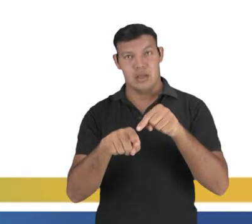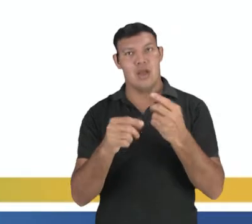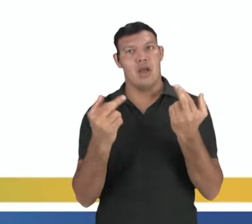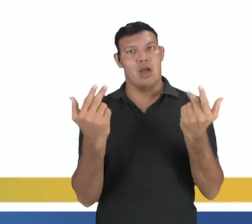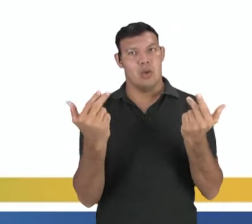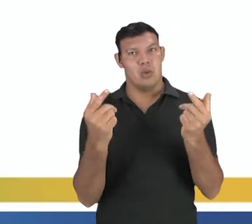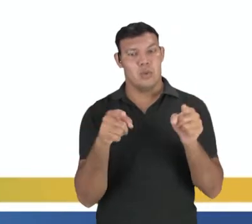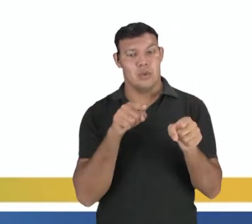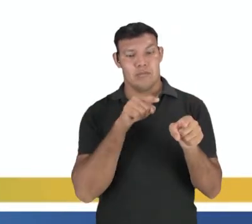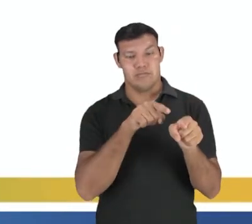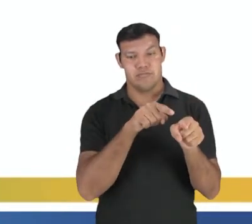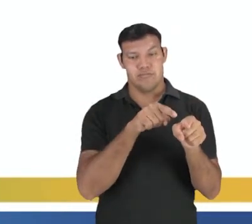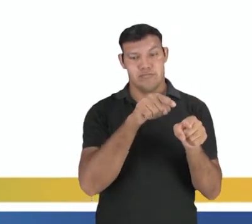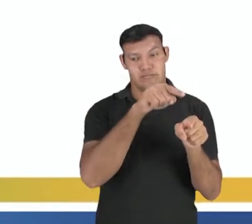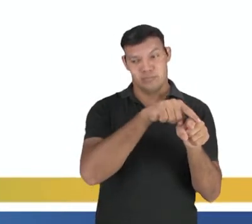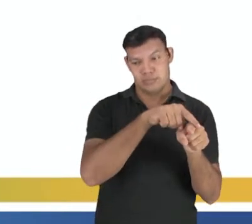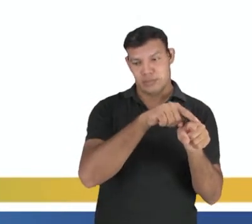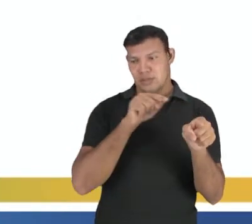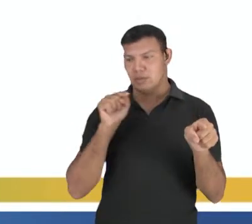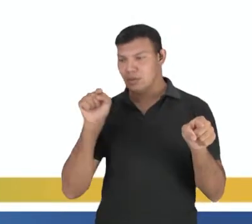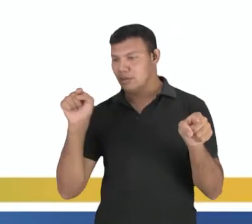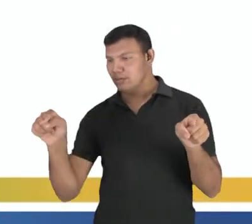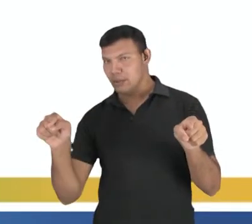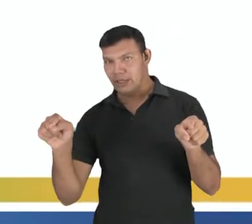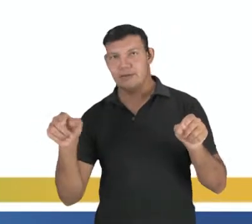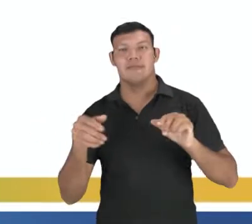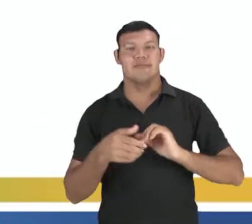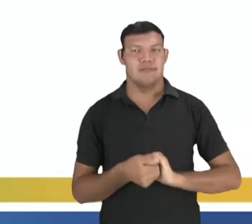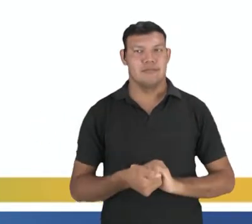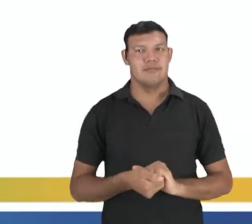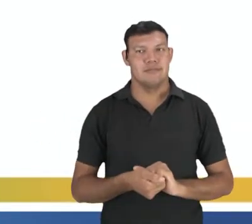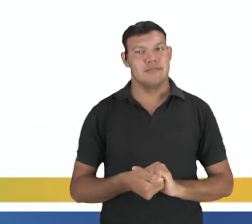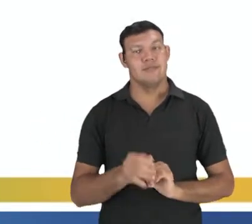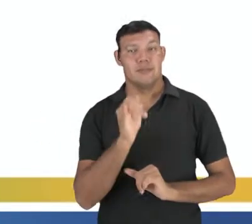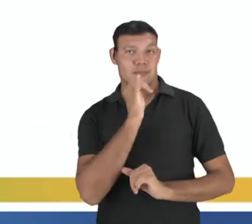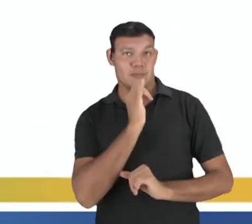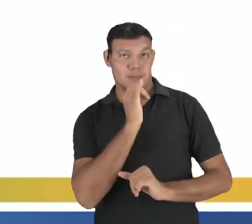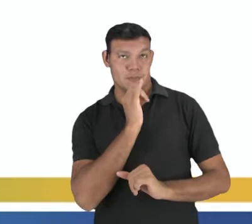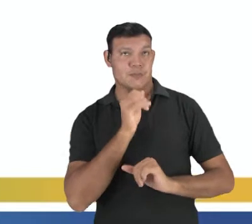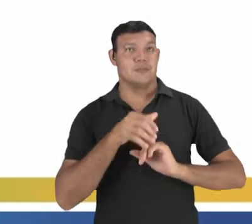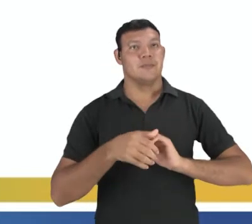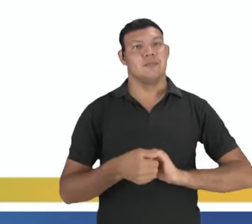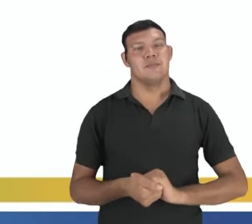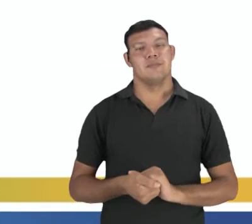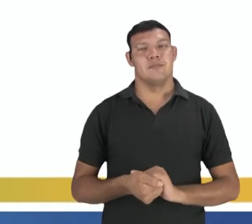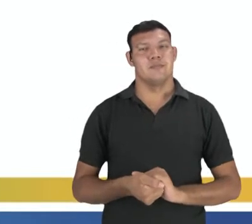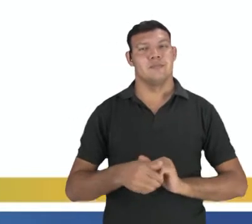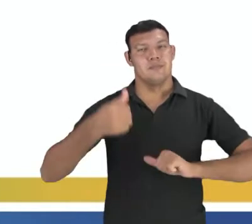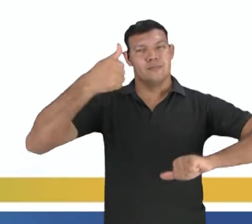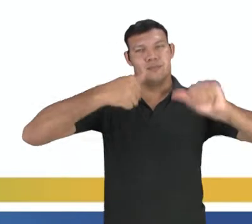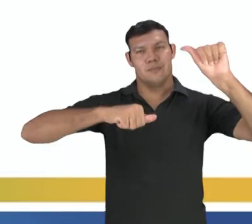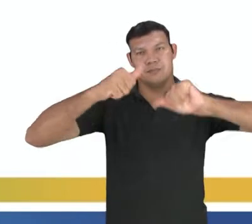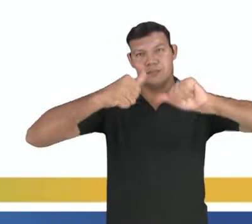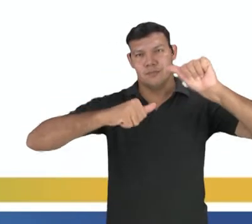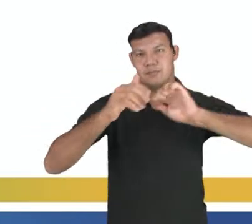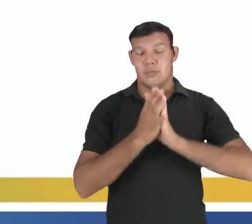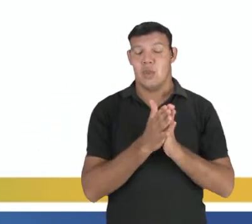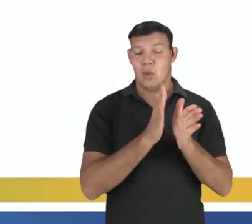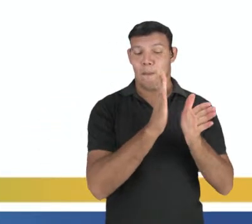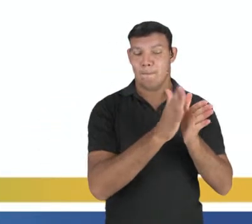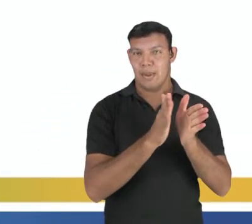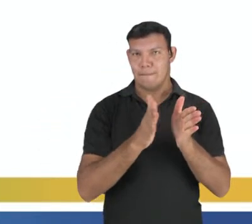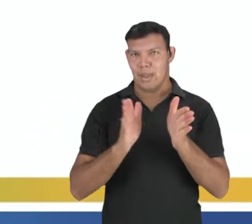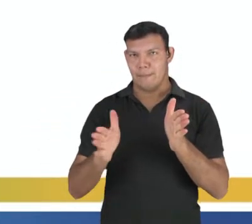dos elementos dos extremos, tá? Por exemplo, vamos analisar a